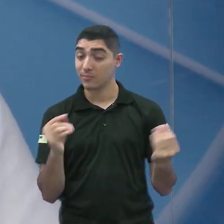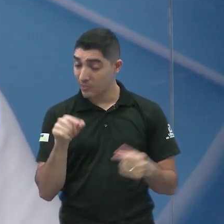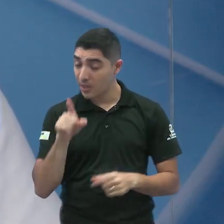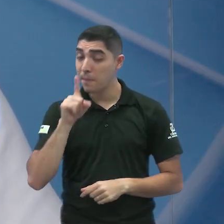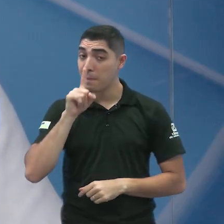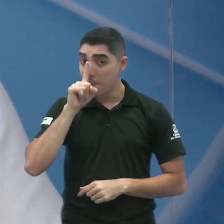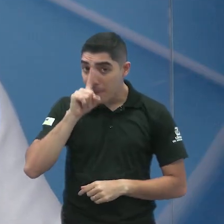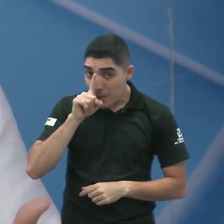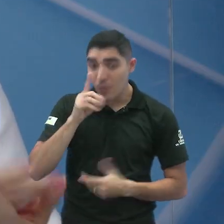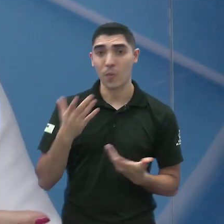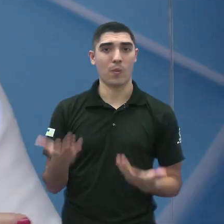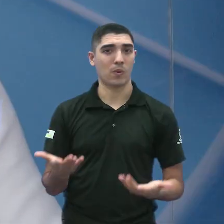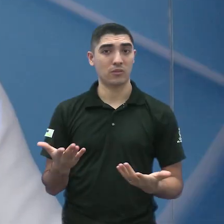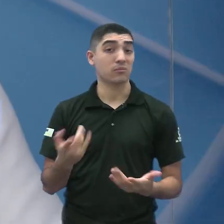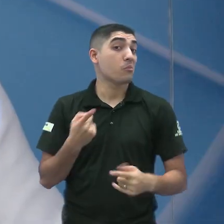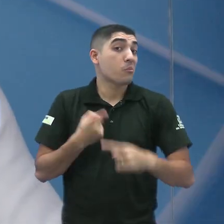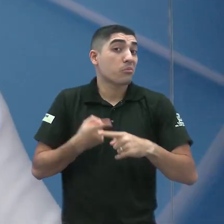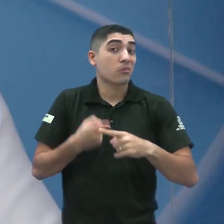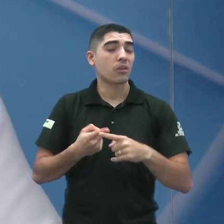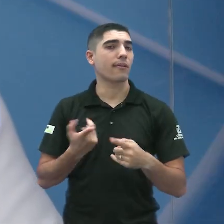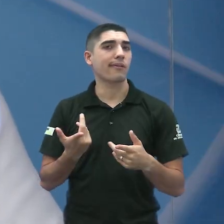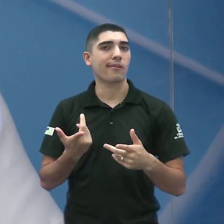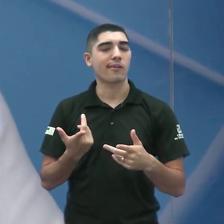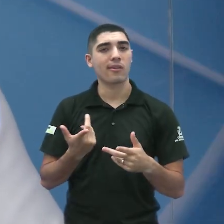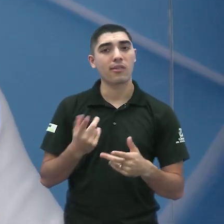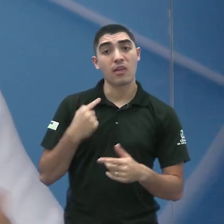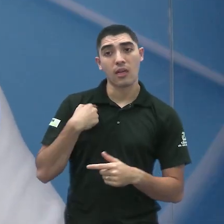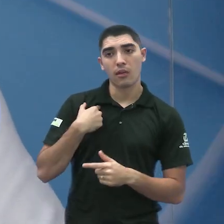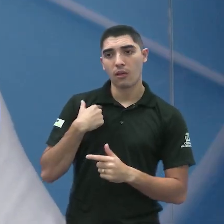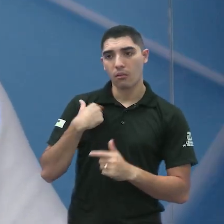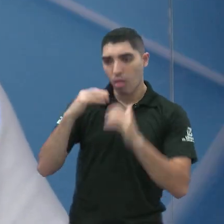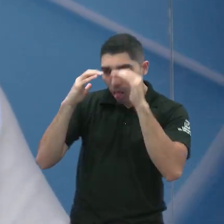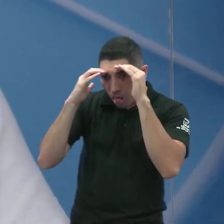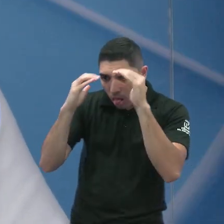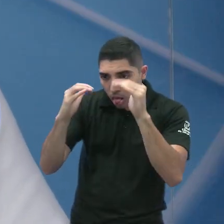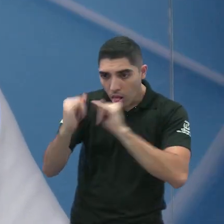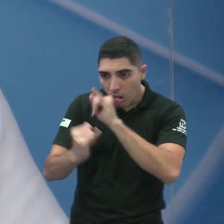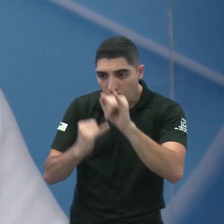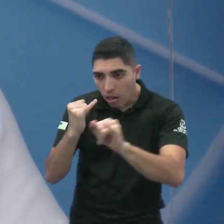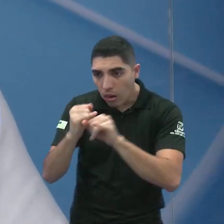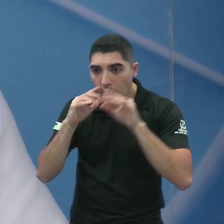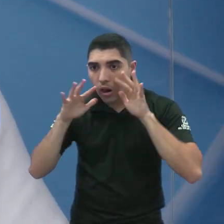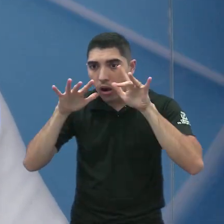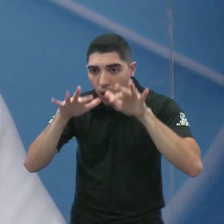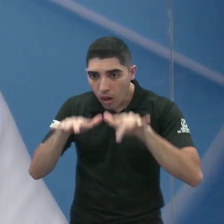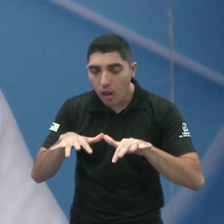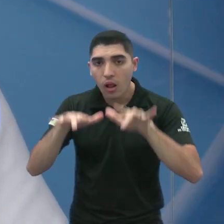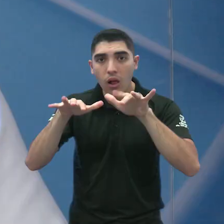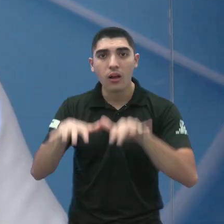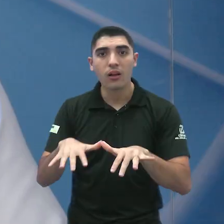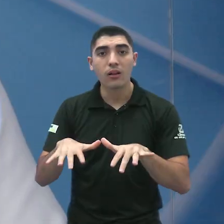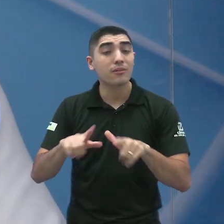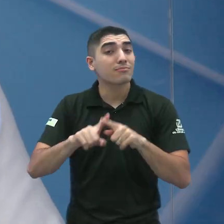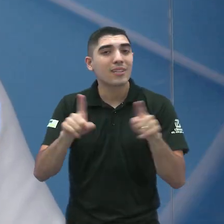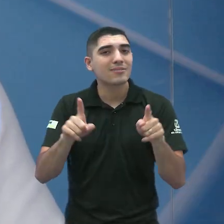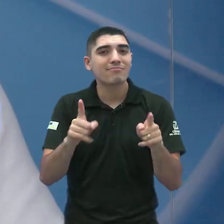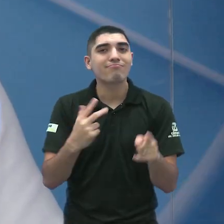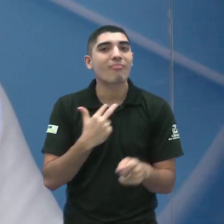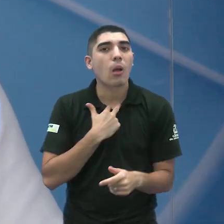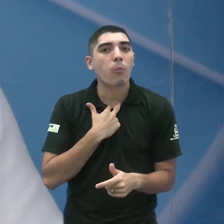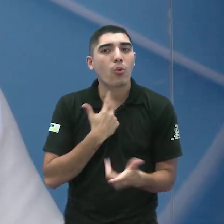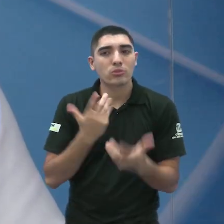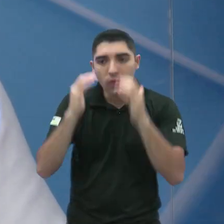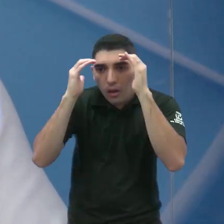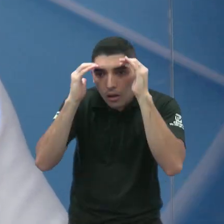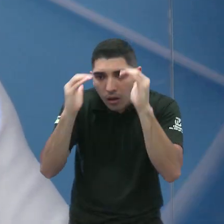isso, um perigo, porque chega colado em falas, em discursos que né? Não dá para entender de